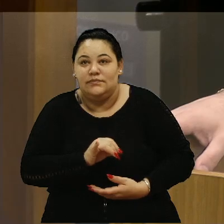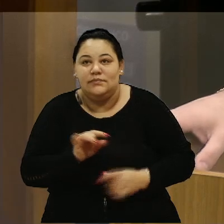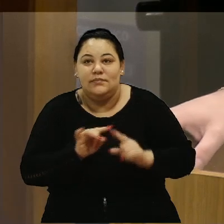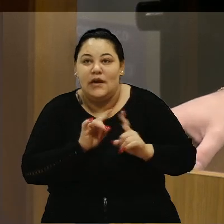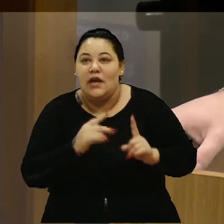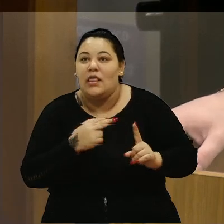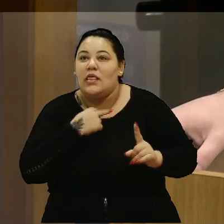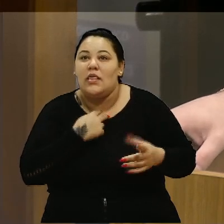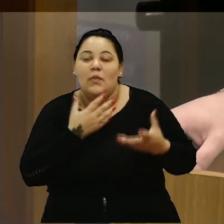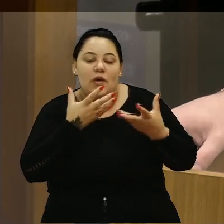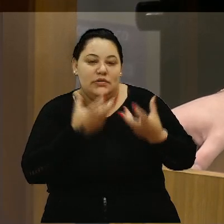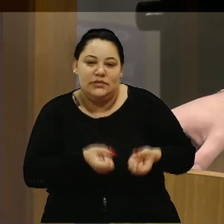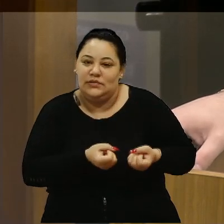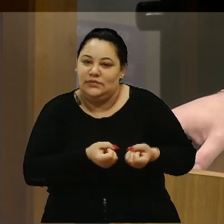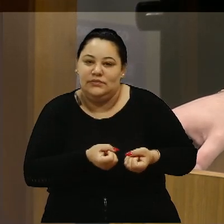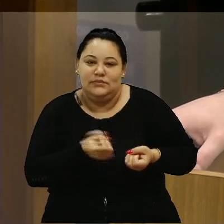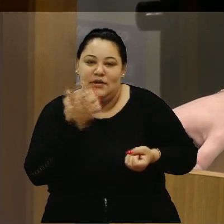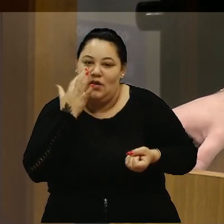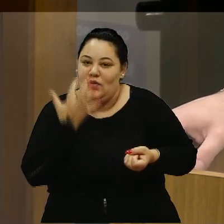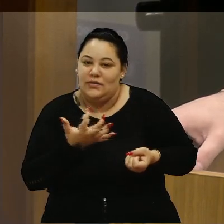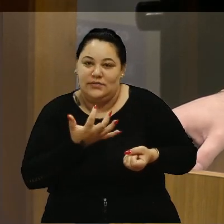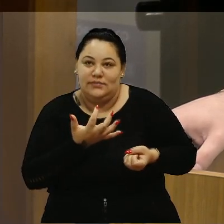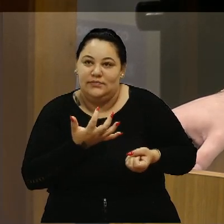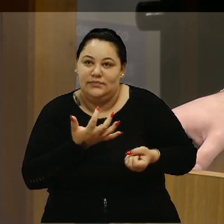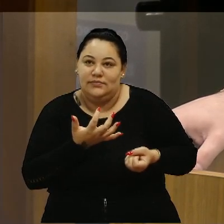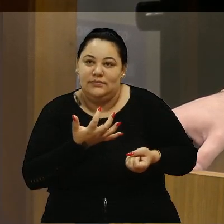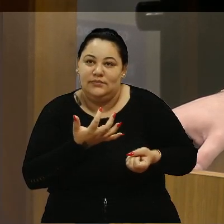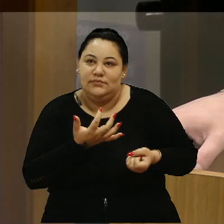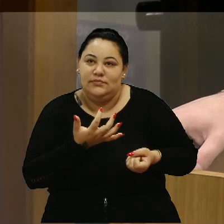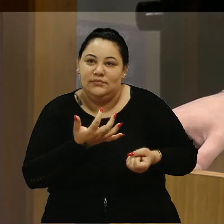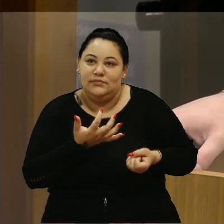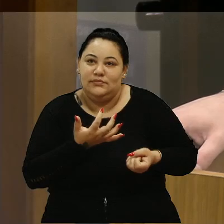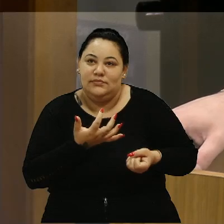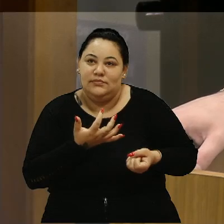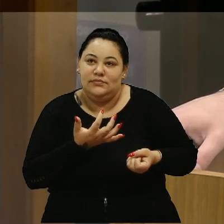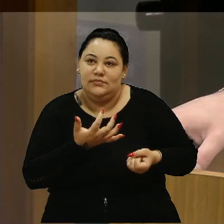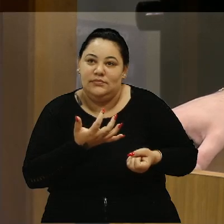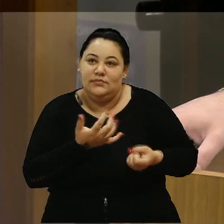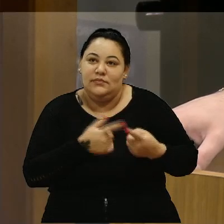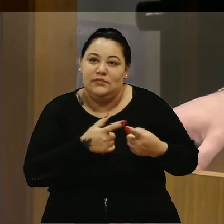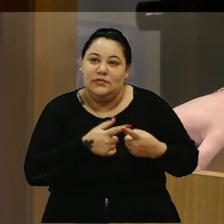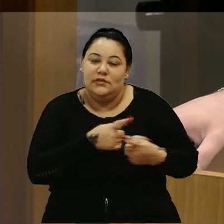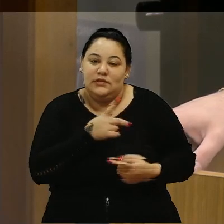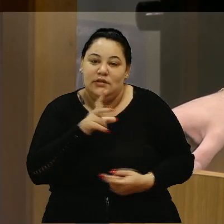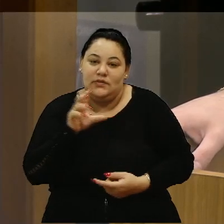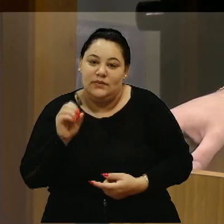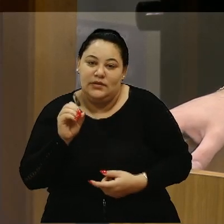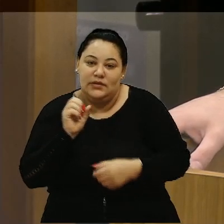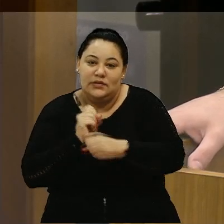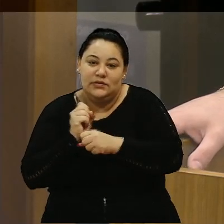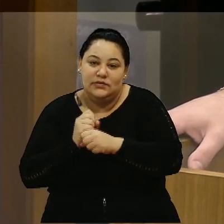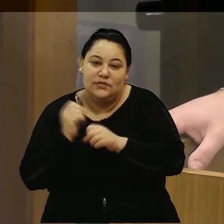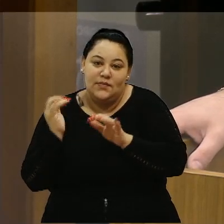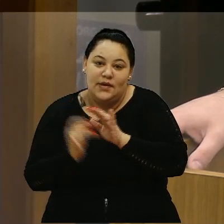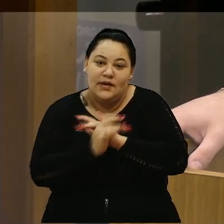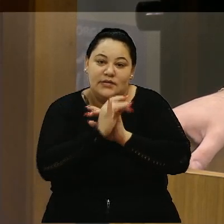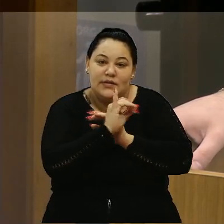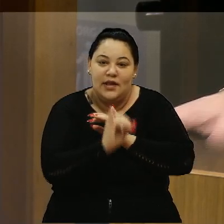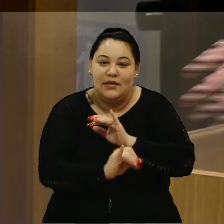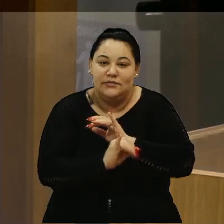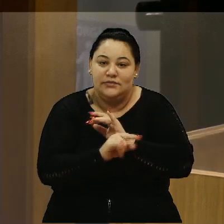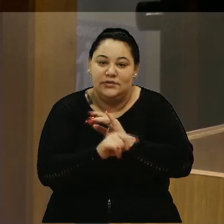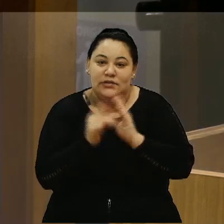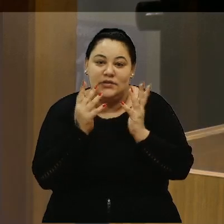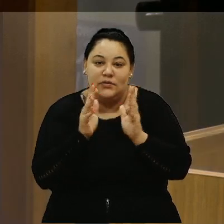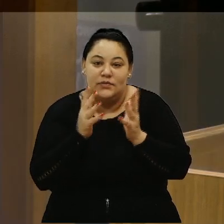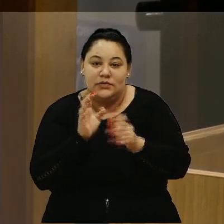inadmissível que isso aconteça justamente nesses 150 anos de imigração italiana e essa comemoração